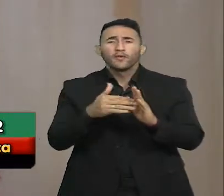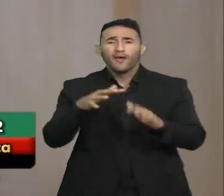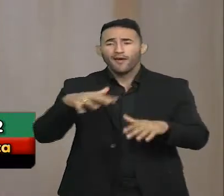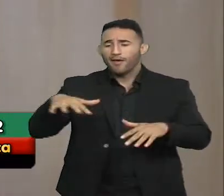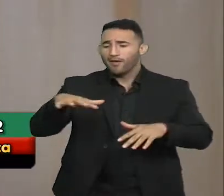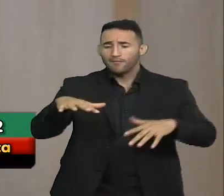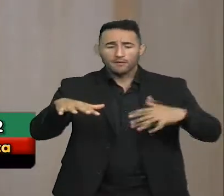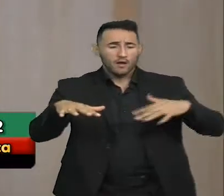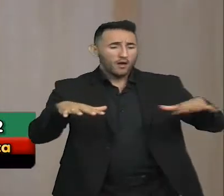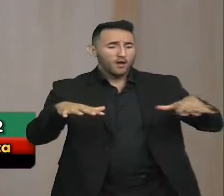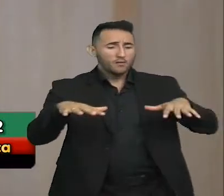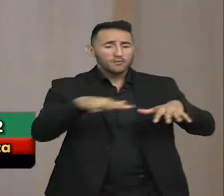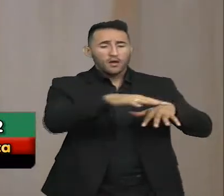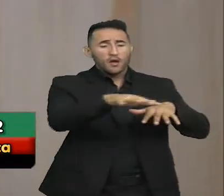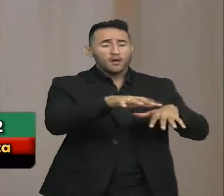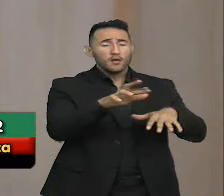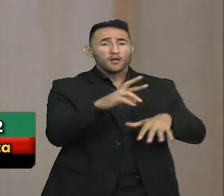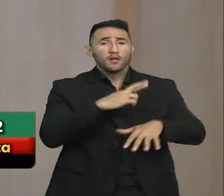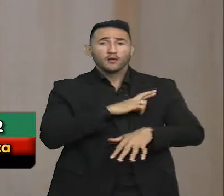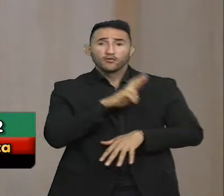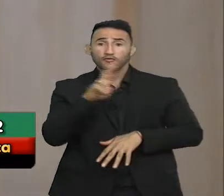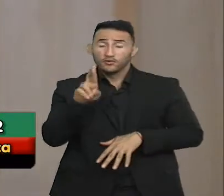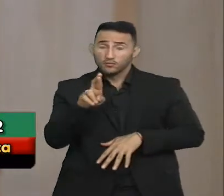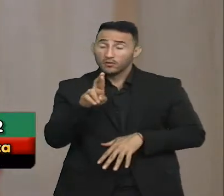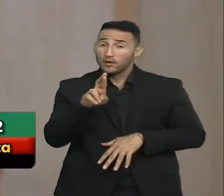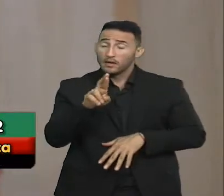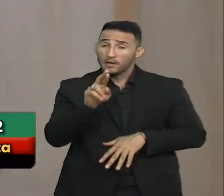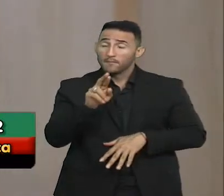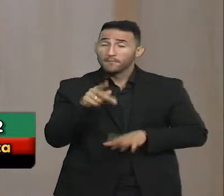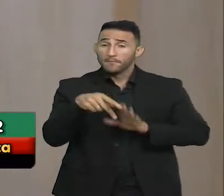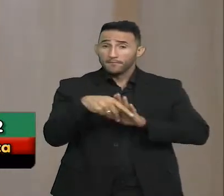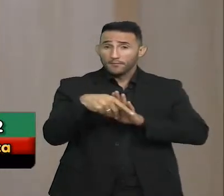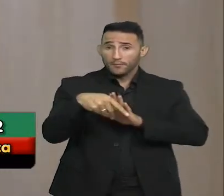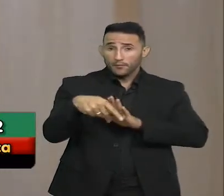religiosos são tratados com